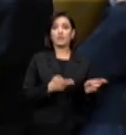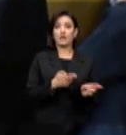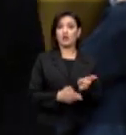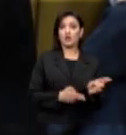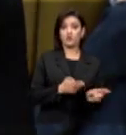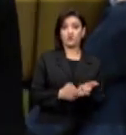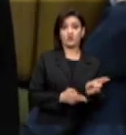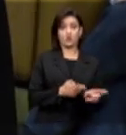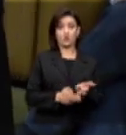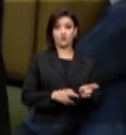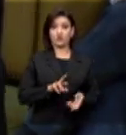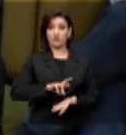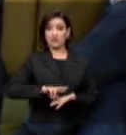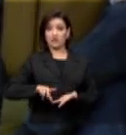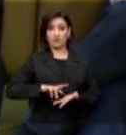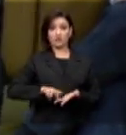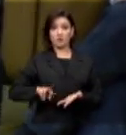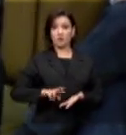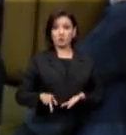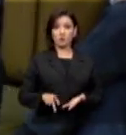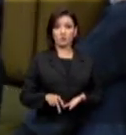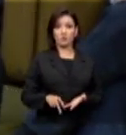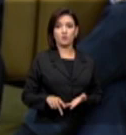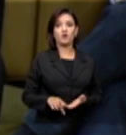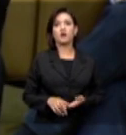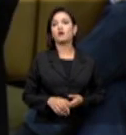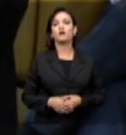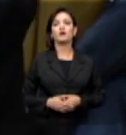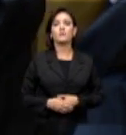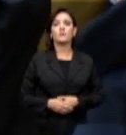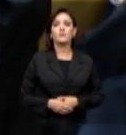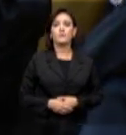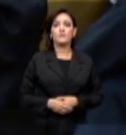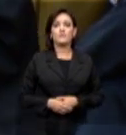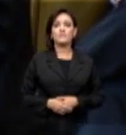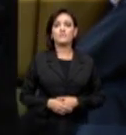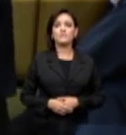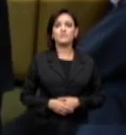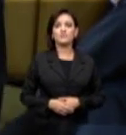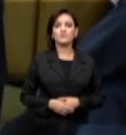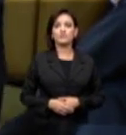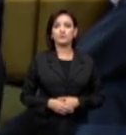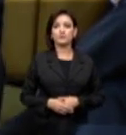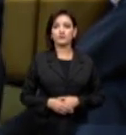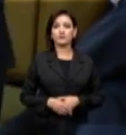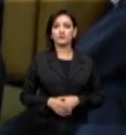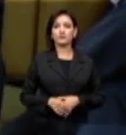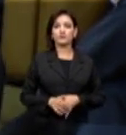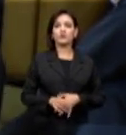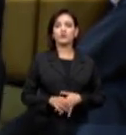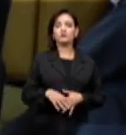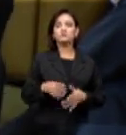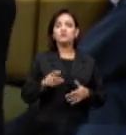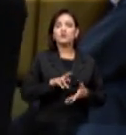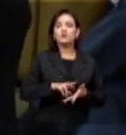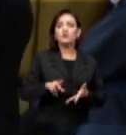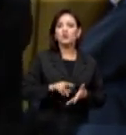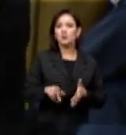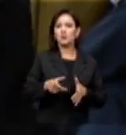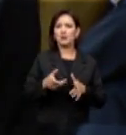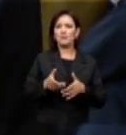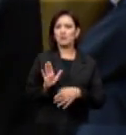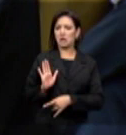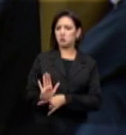atual, no modelo saturado de volume transportado, ela não serve ao interesse da